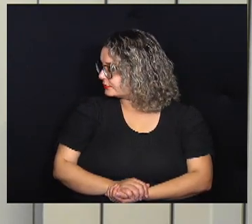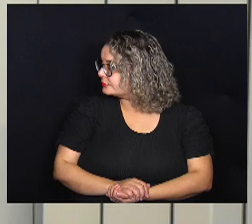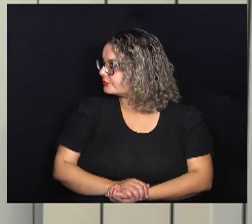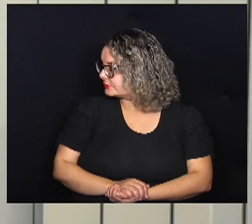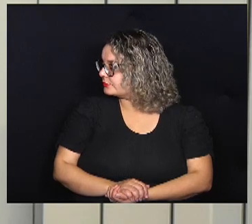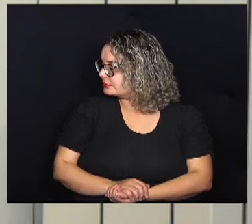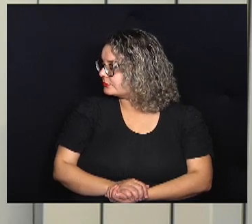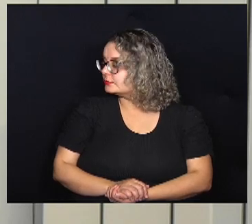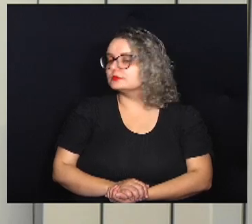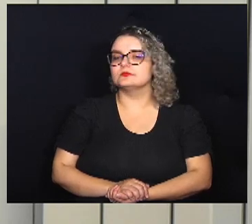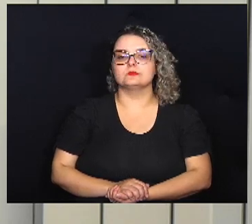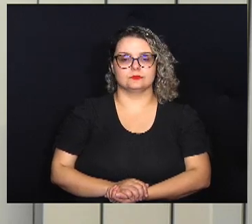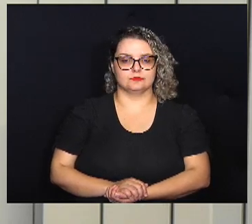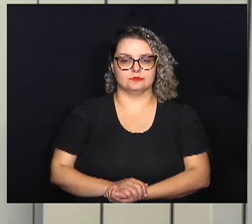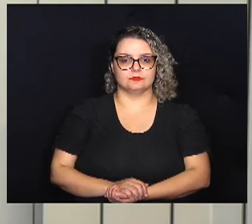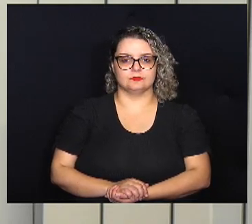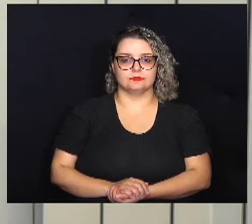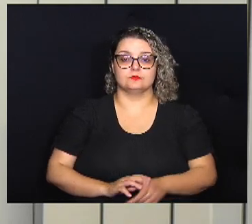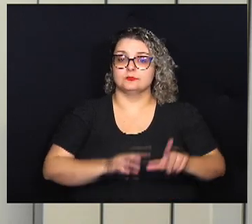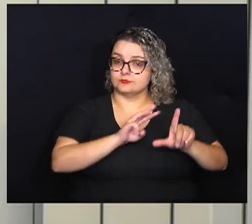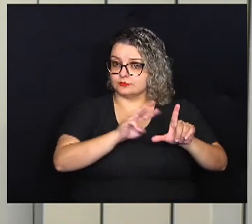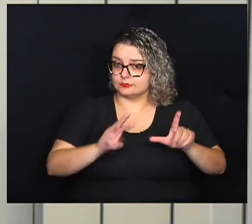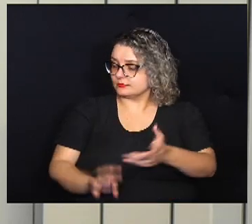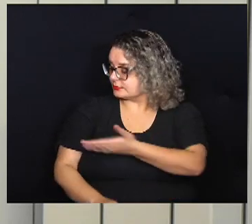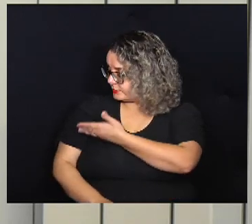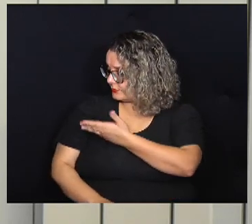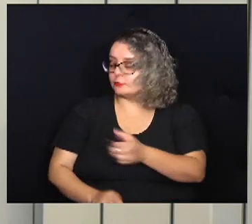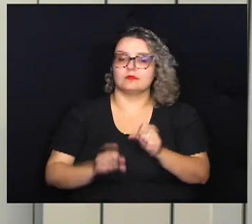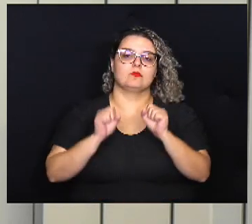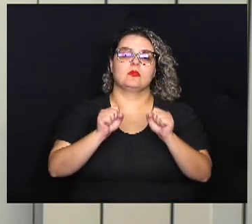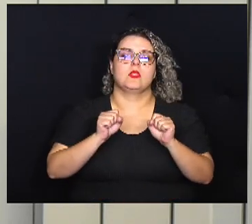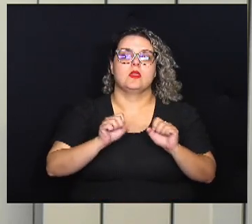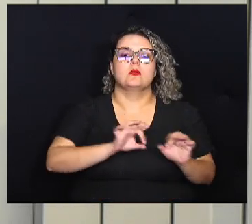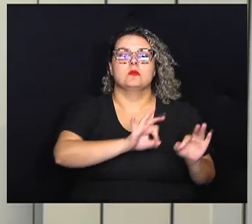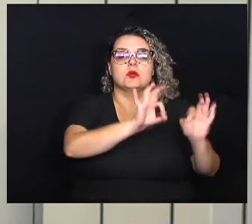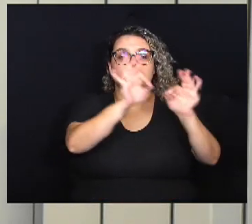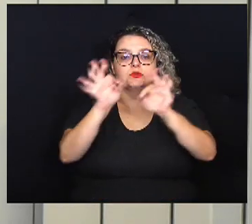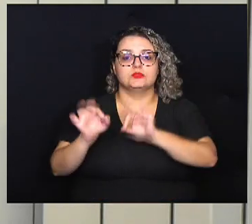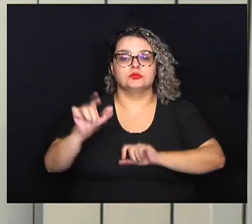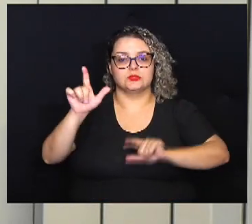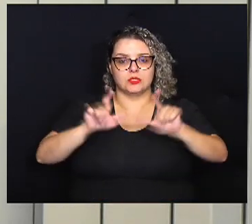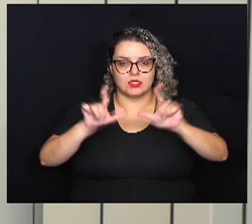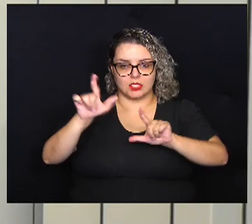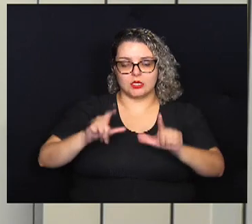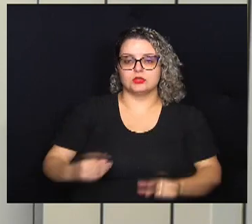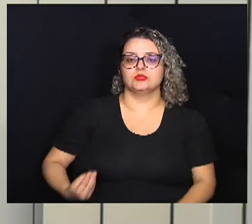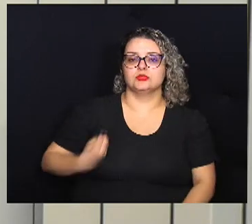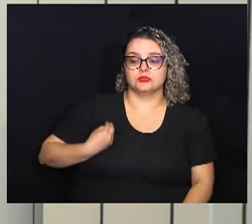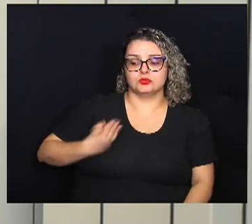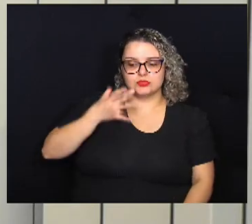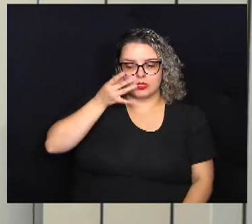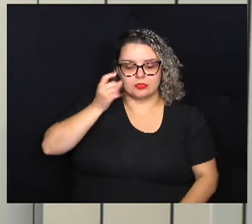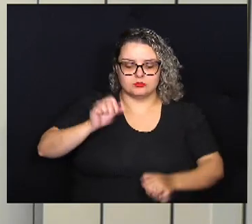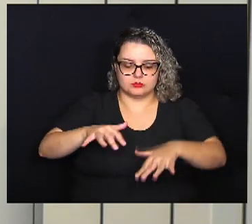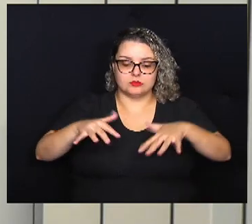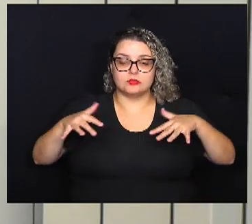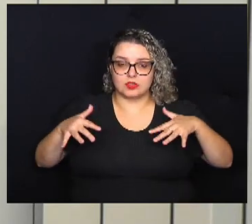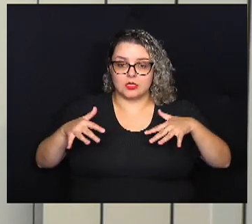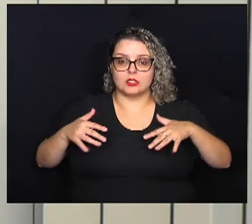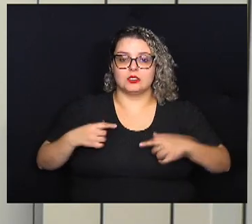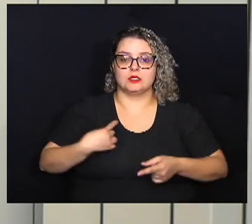campinas.sp.leg.br. O site está aqui embaixo da sua tela. Você pode assistir a reunião ordinária do plenário, entrada pela